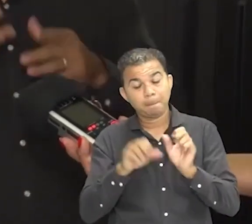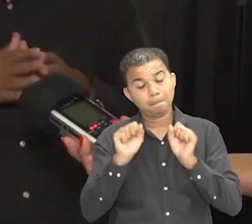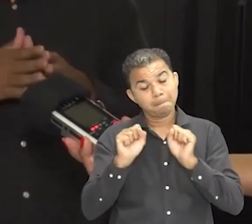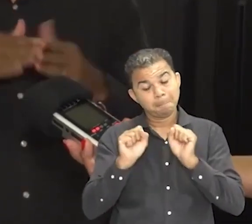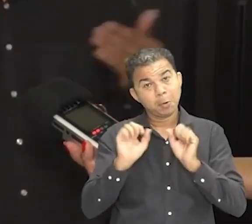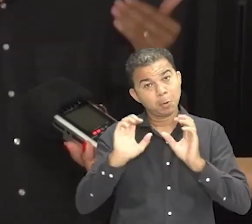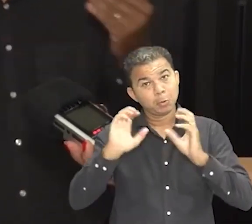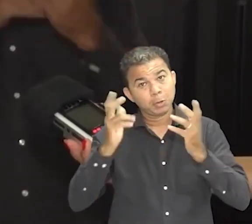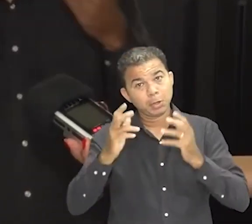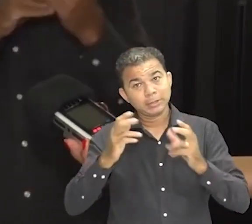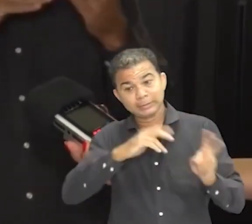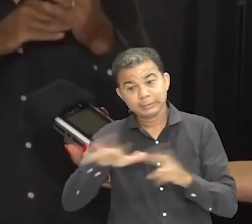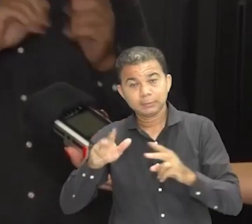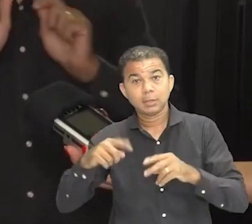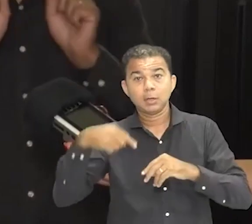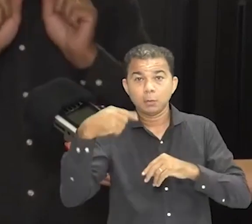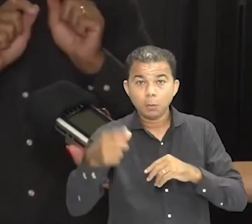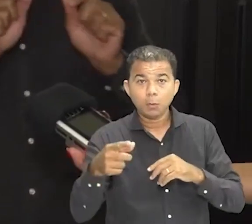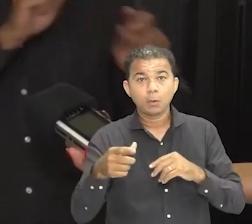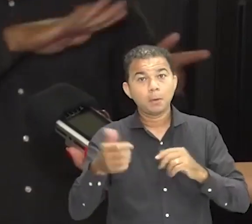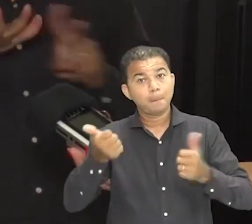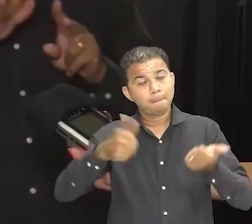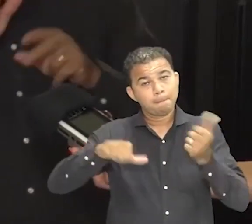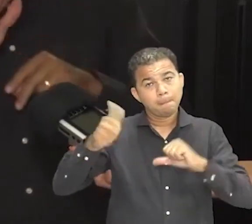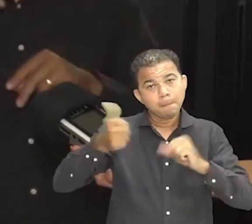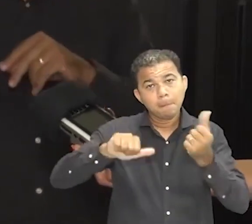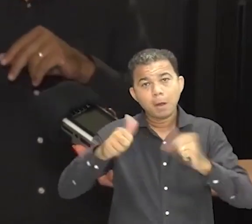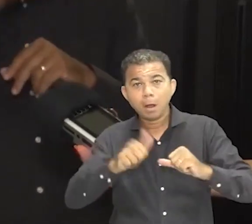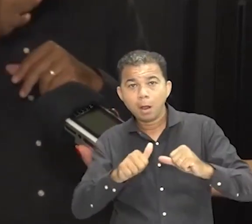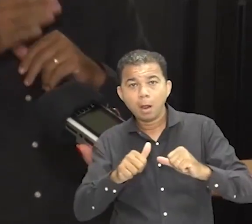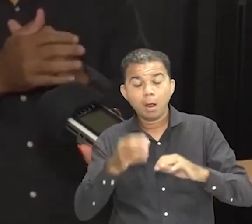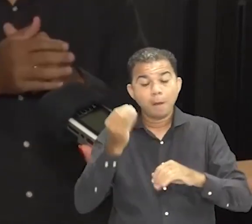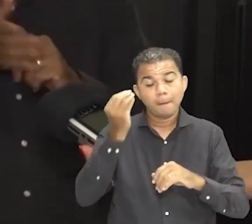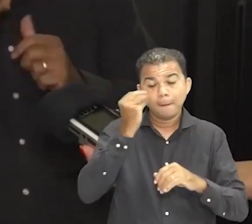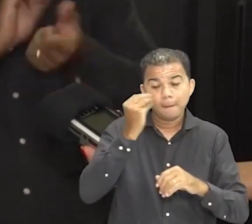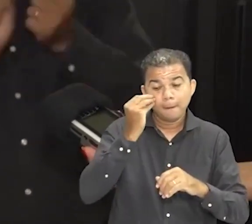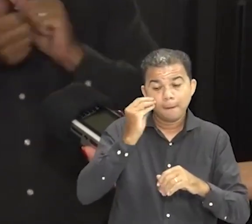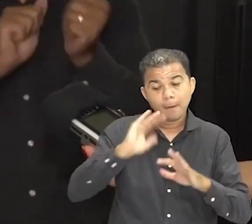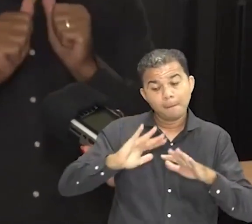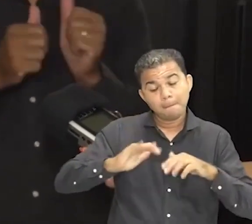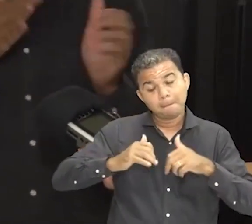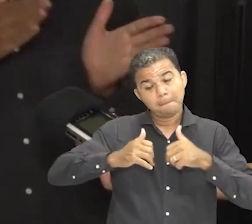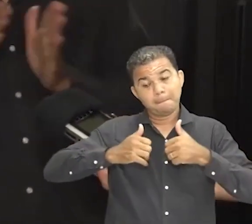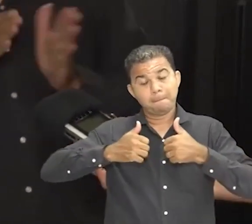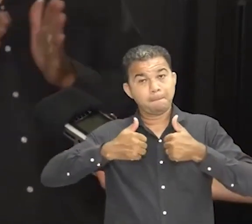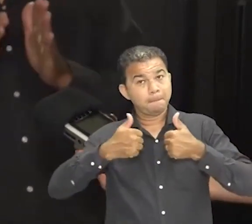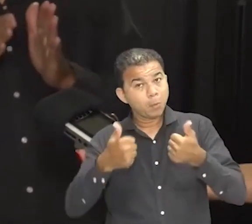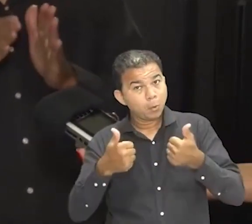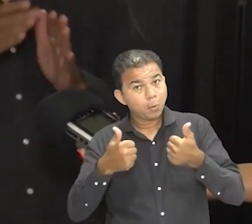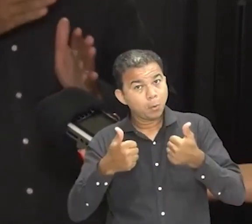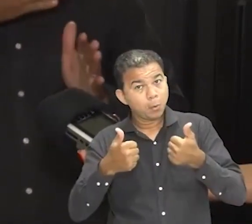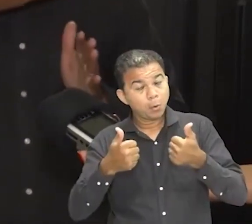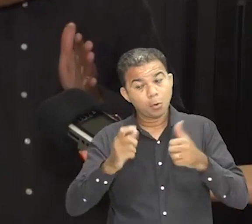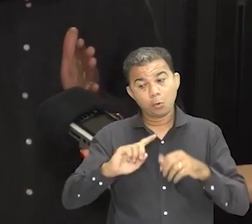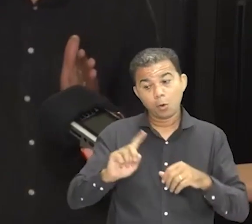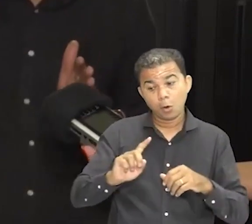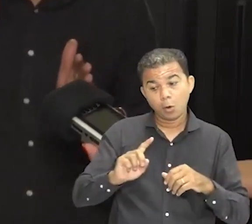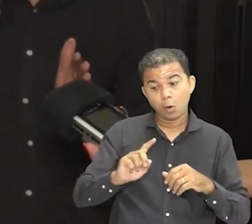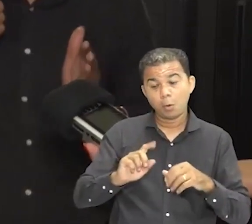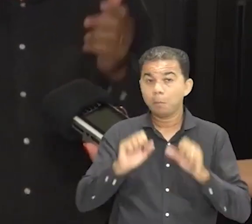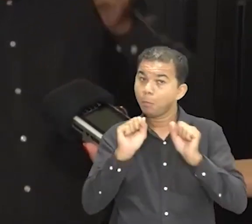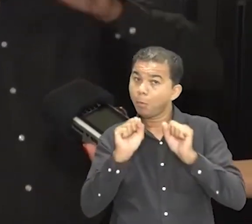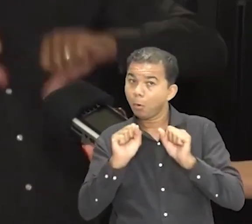impedindo que na próxima semana nós não façamos usar uma reavaliação parcial. Se as coisas estão indo muito bem,